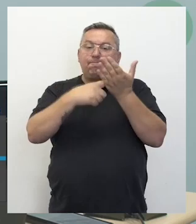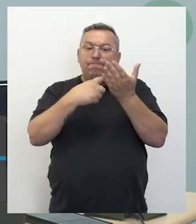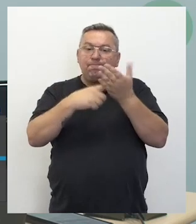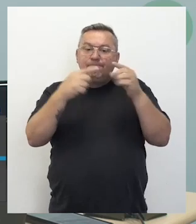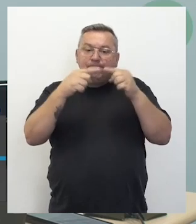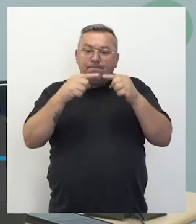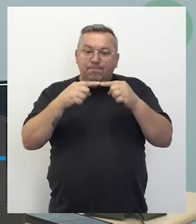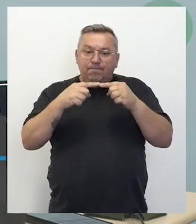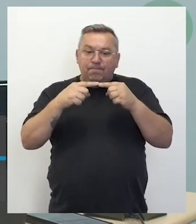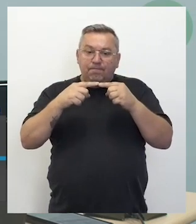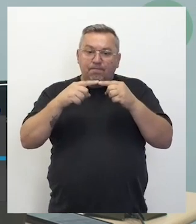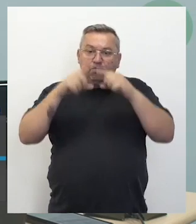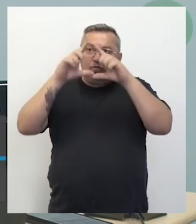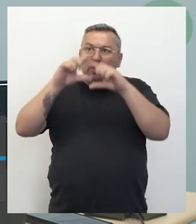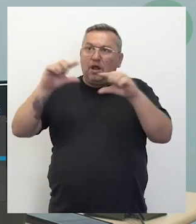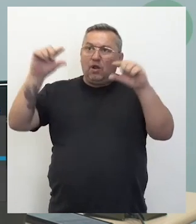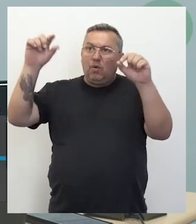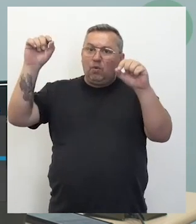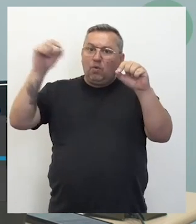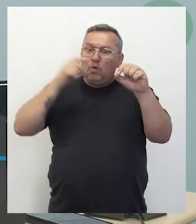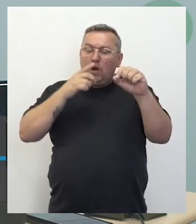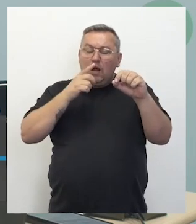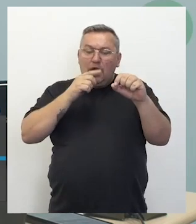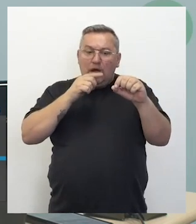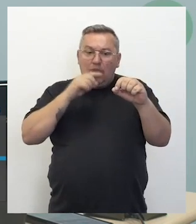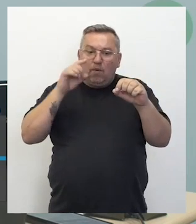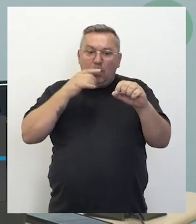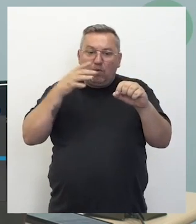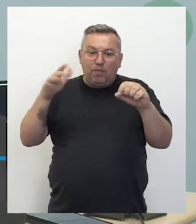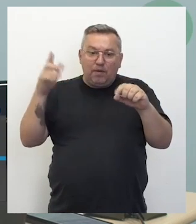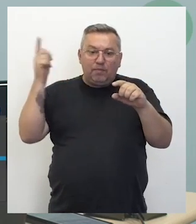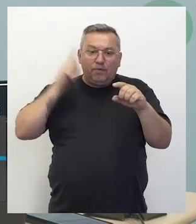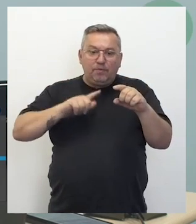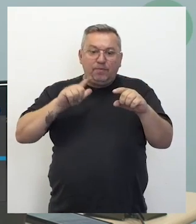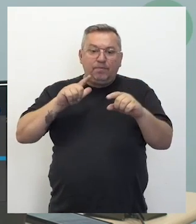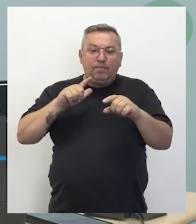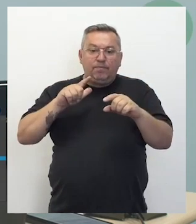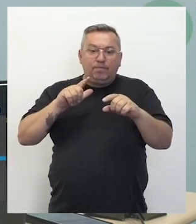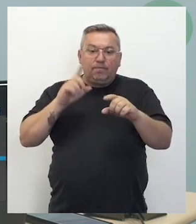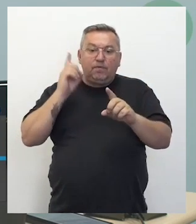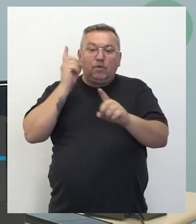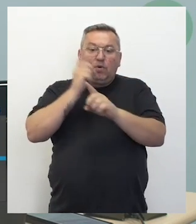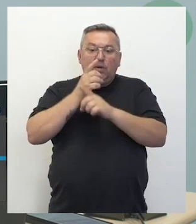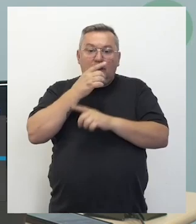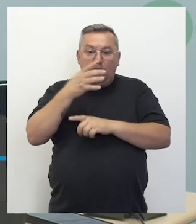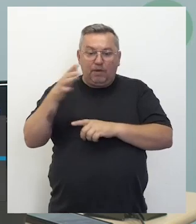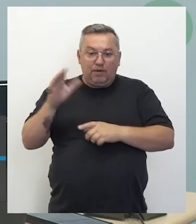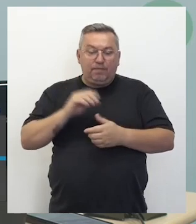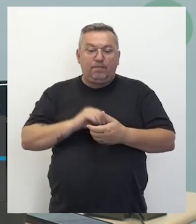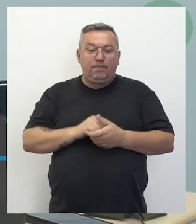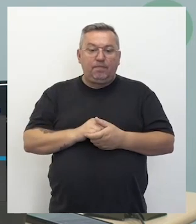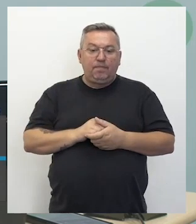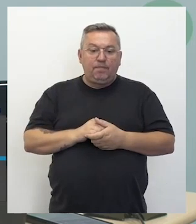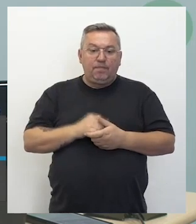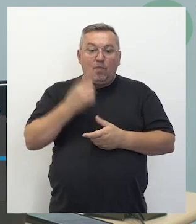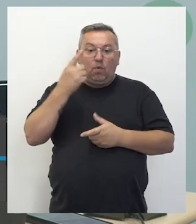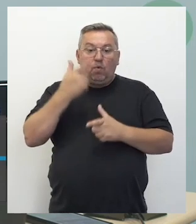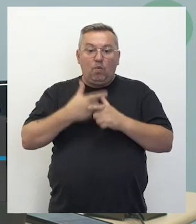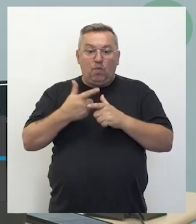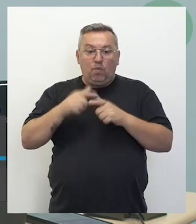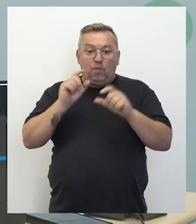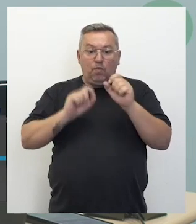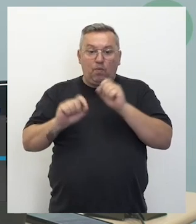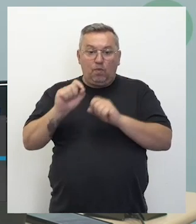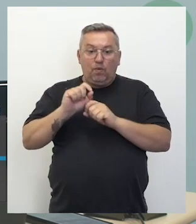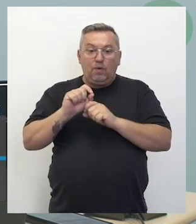a iluminação da lua, o reflexo na água do mar, para esse filhote conseguir encontrar o mar. Então, um dos problemas hoje